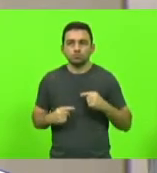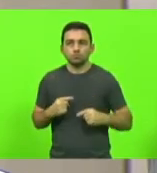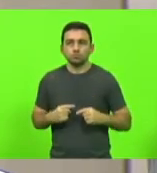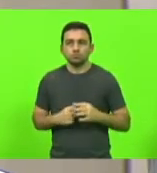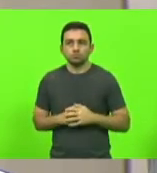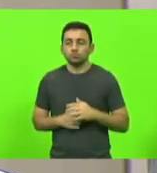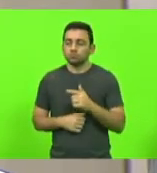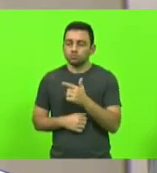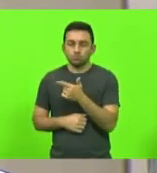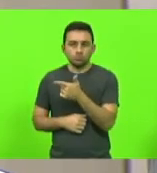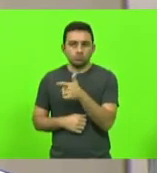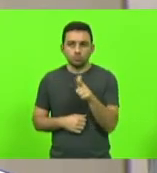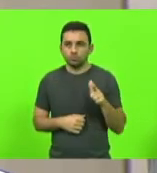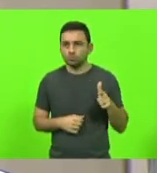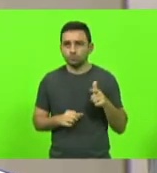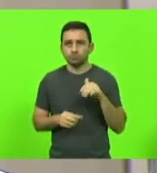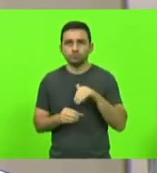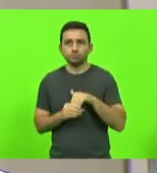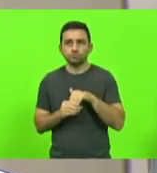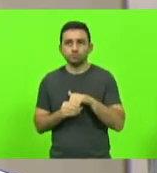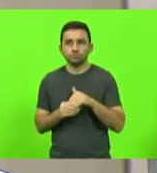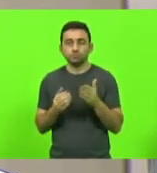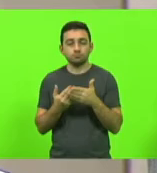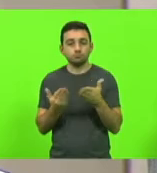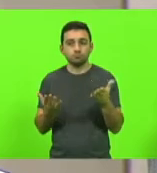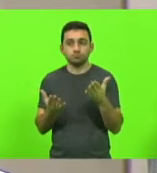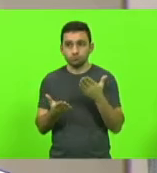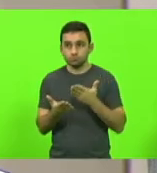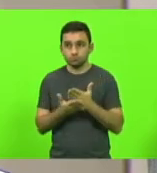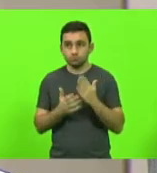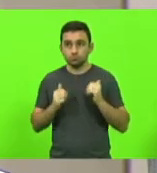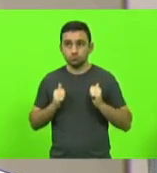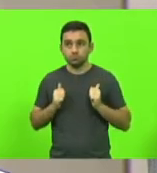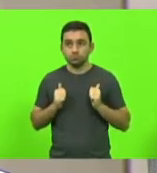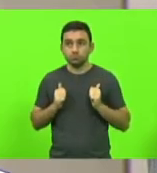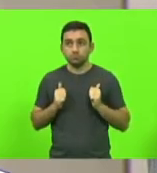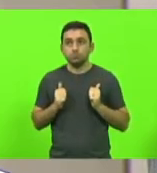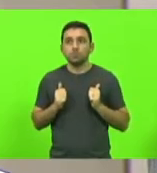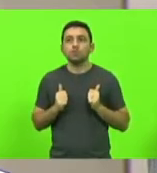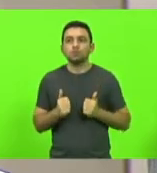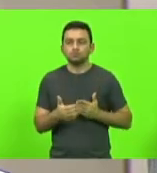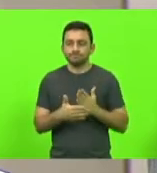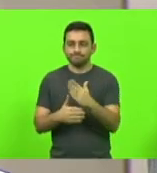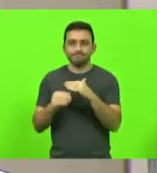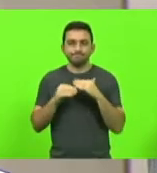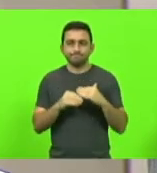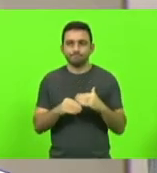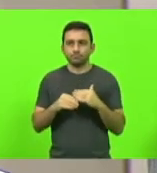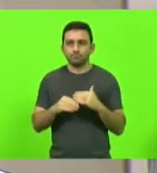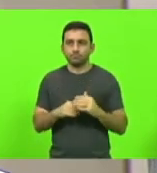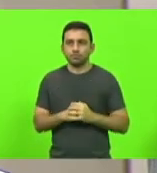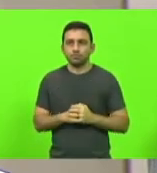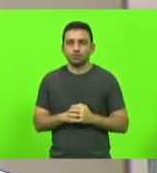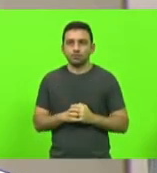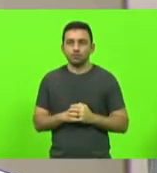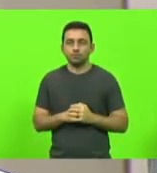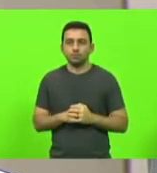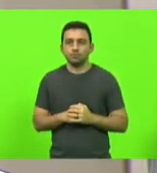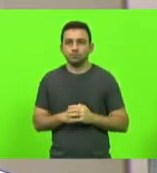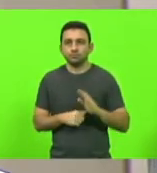Não havendo quem queira discutir, em votação. Deputados que aprovam, permaneçam como se encontra. Aprovado por unanimidade.